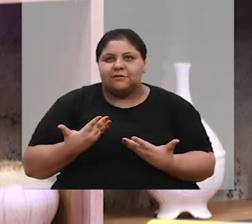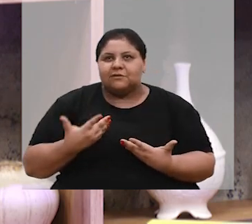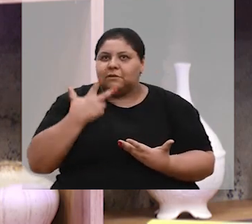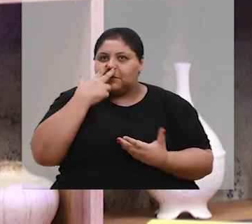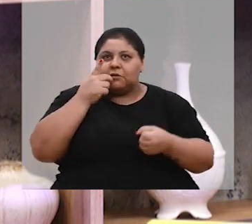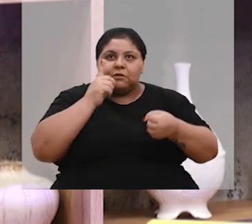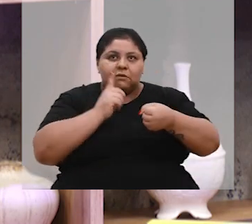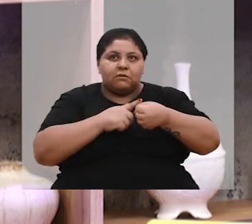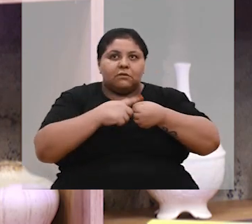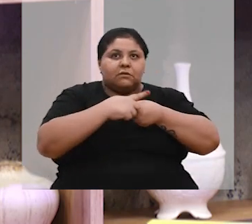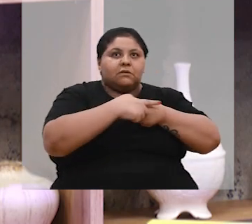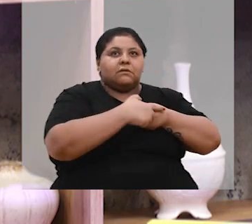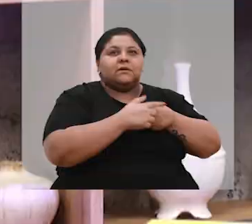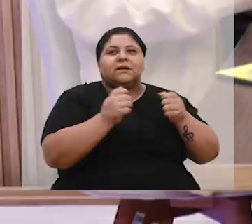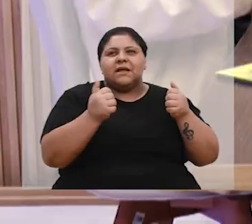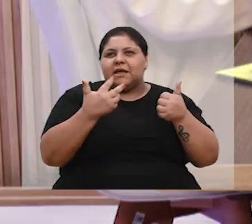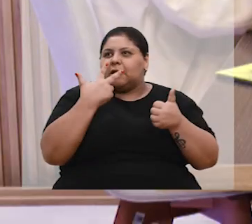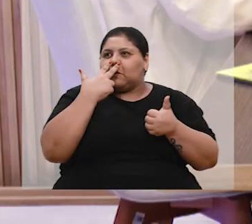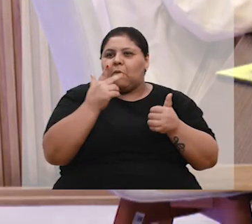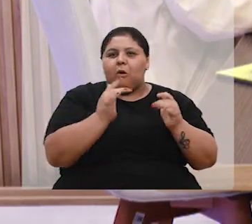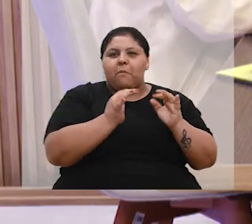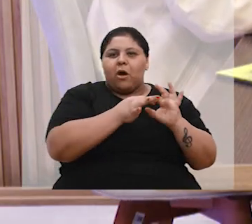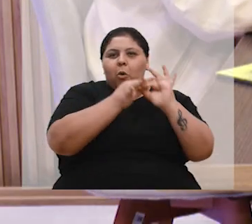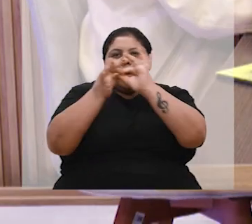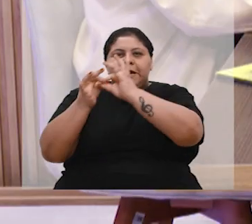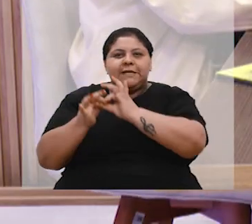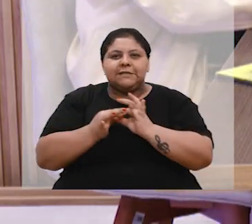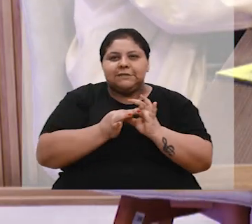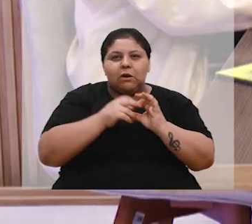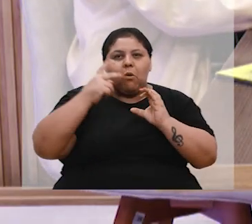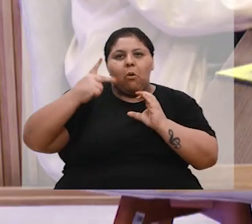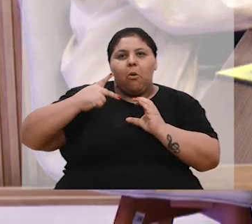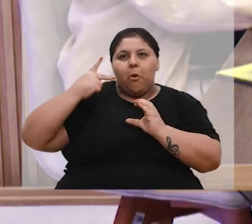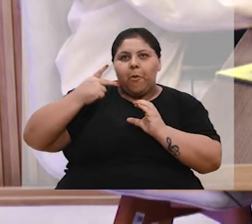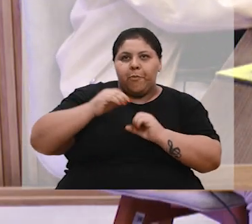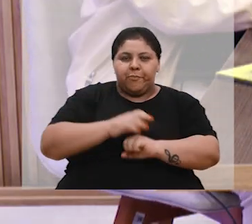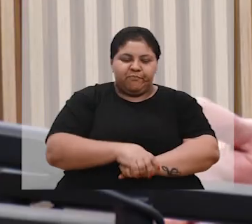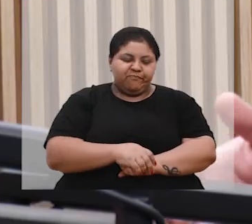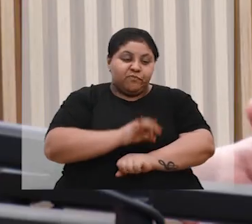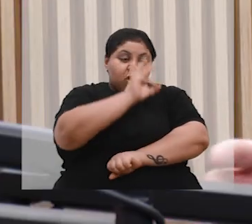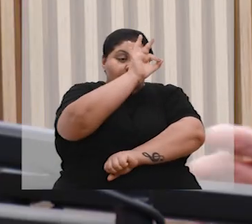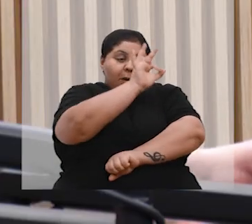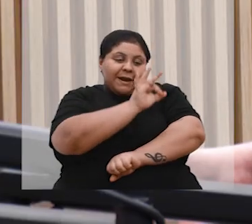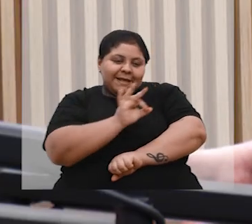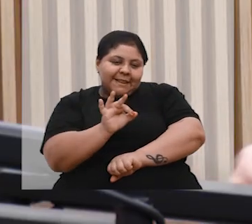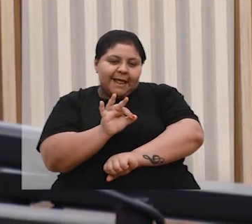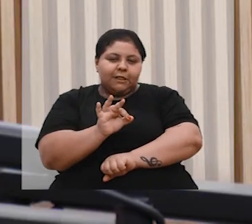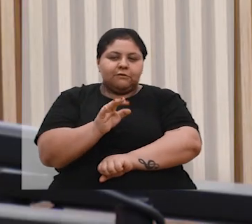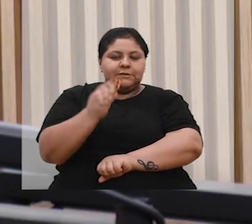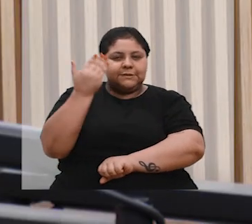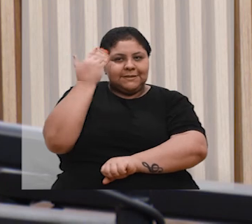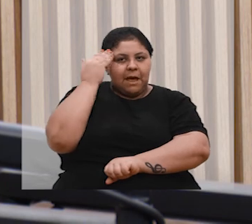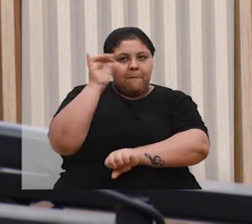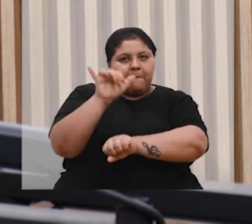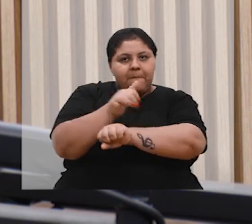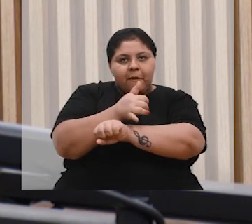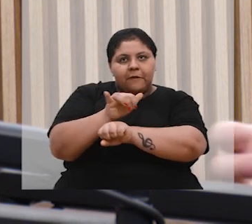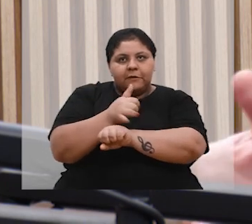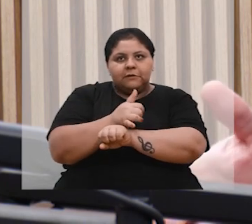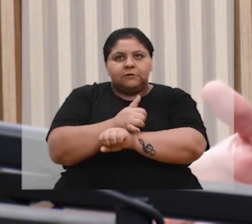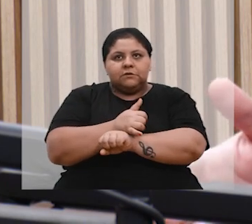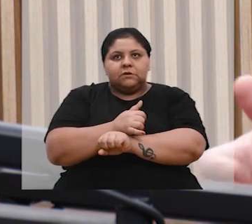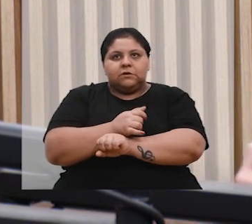parreirais da cidade têm com o parlamento também, eu acho, né? O arquiteto ele reconhece que foi uma estratégia, uma saída